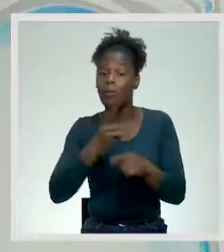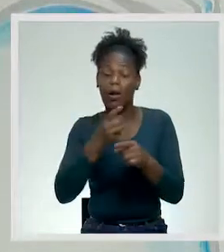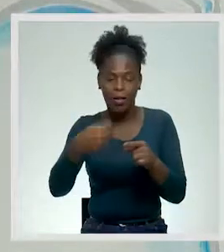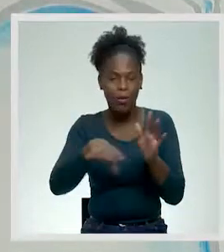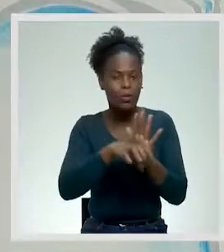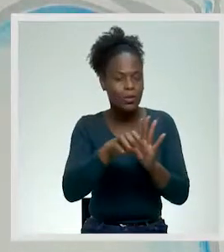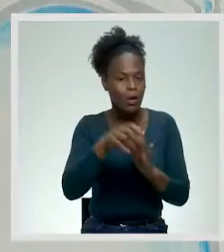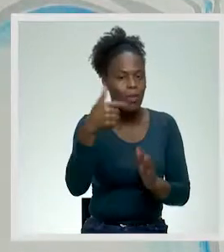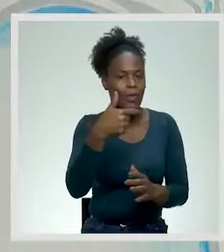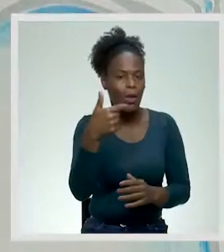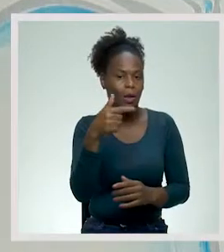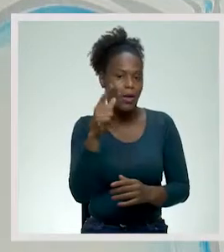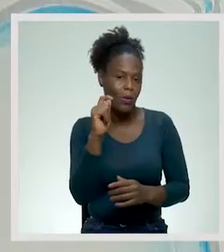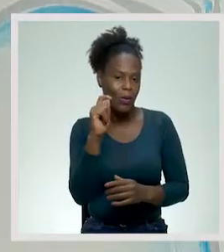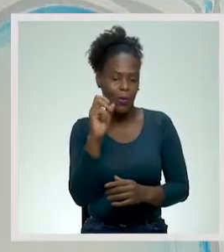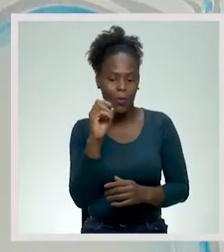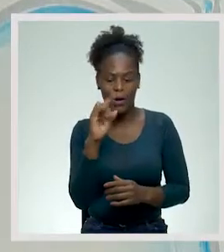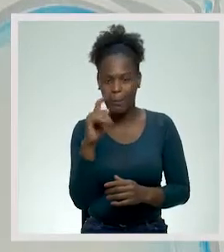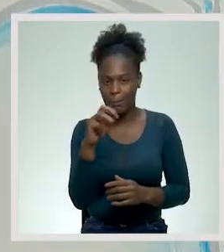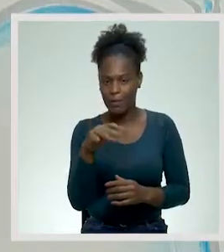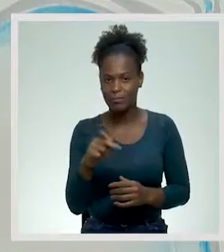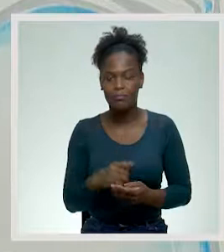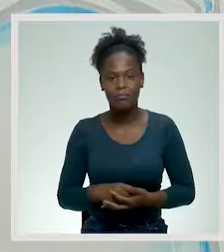teorema de Pitágoras.